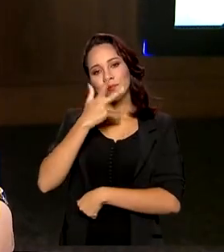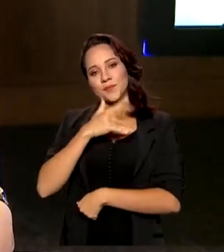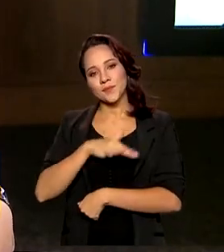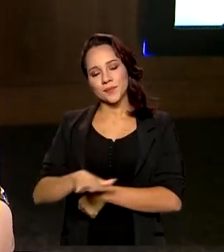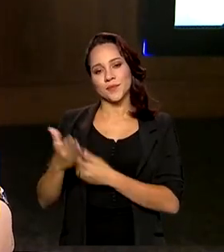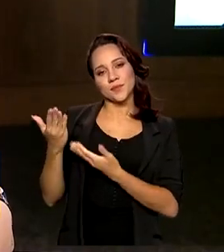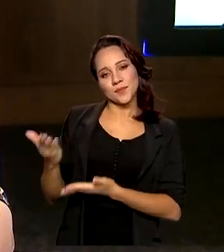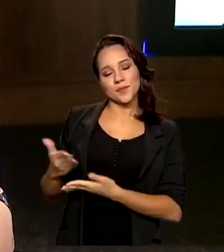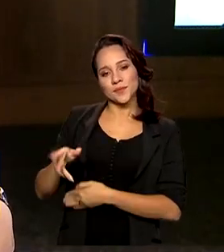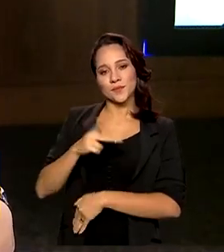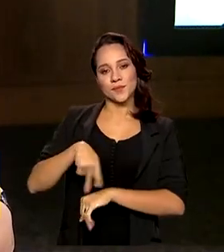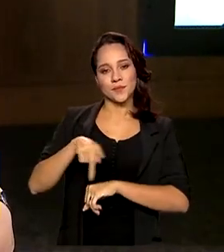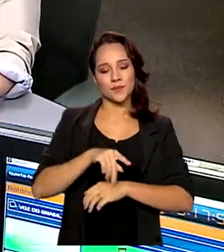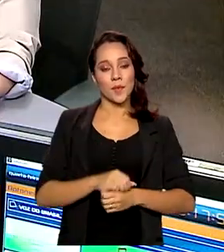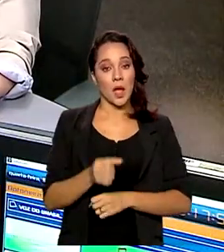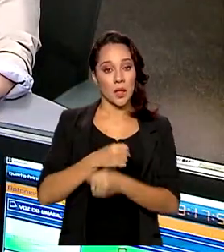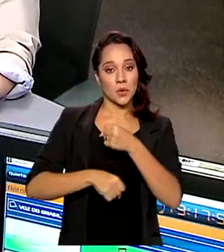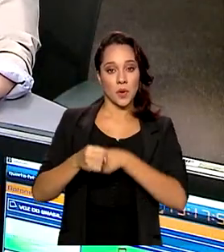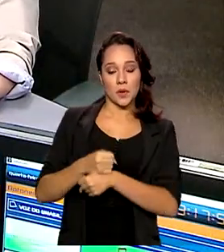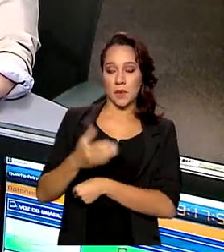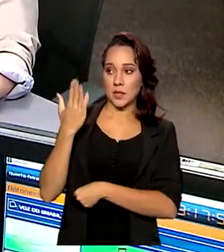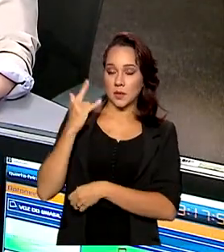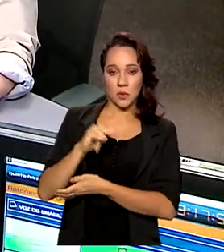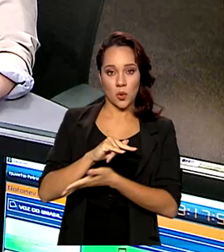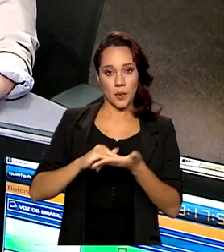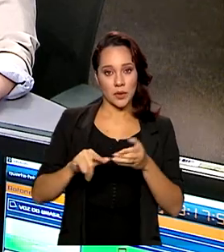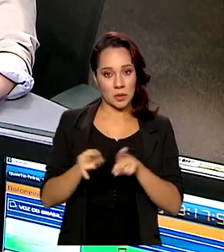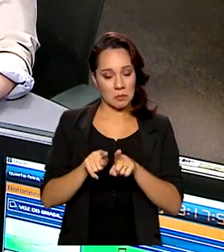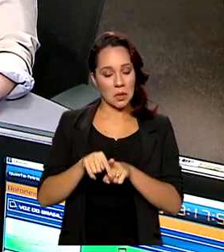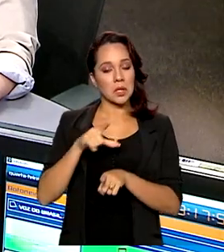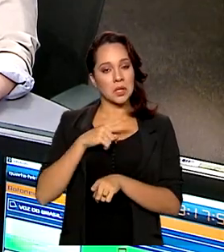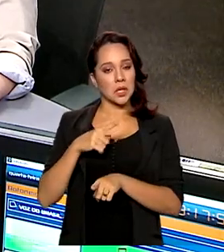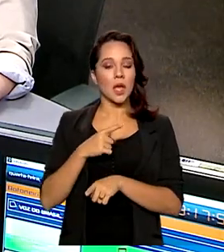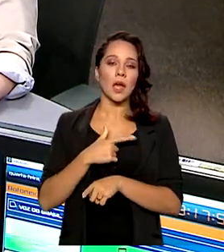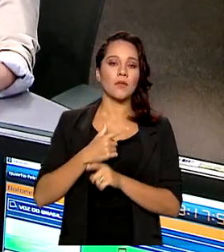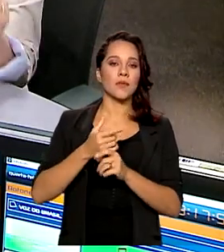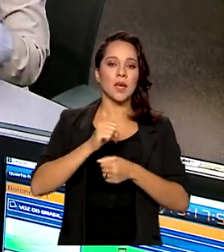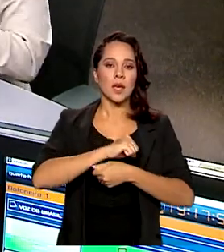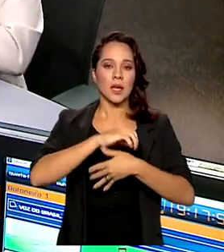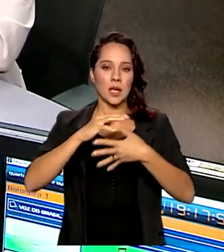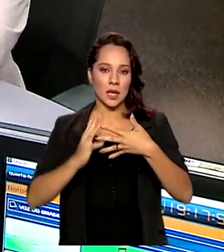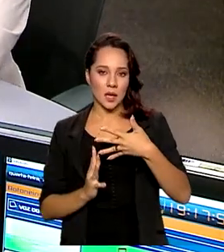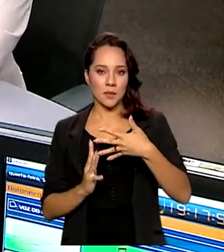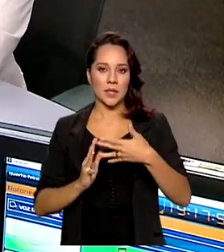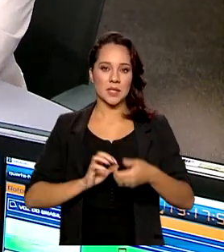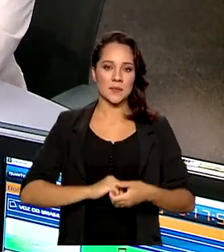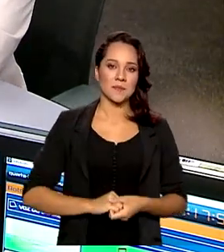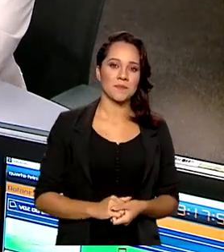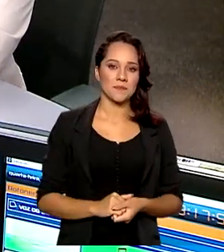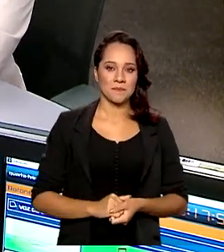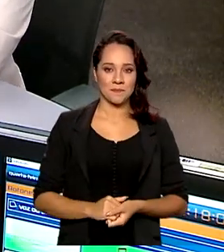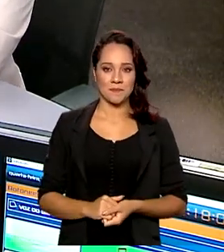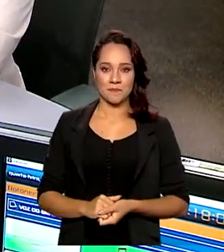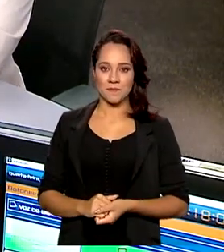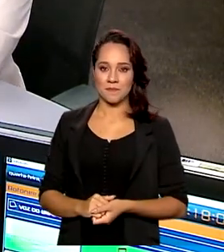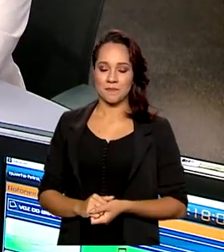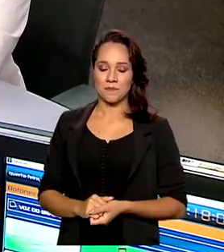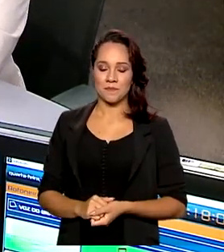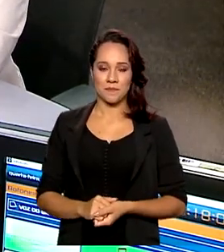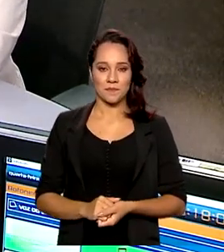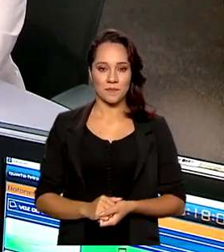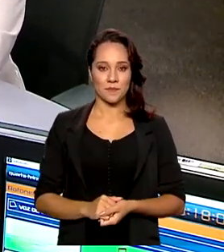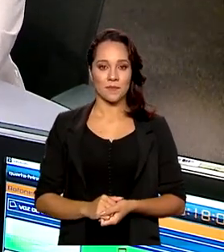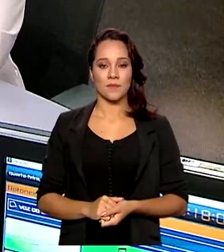da adolescência no país. No ano passado, o documento também ganhou uma versão em Libras, a língua brasileira de sinais.